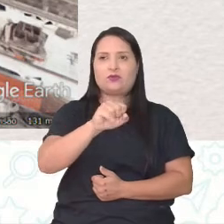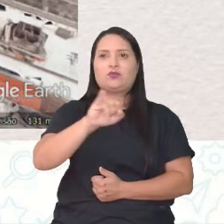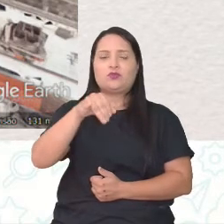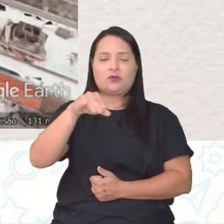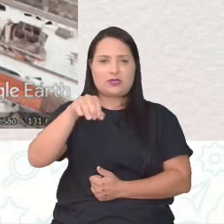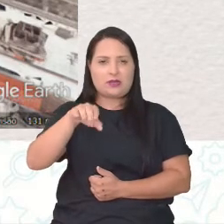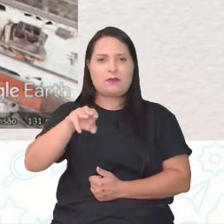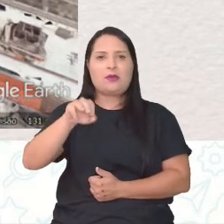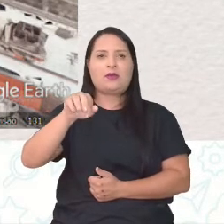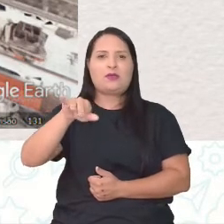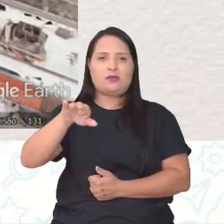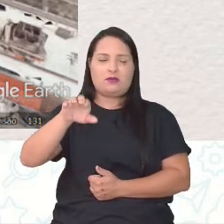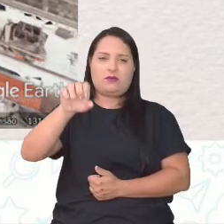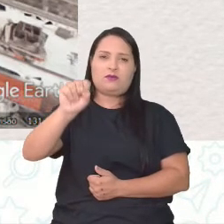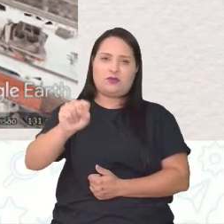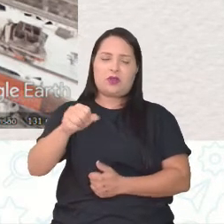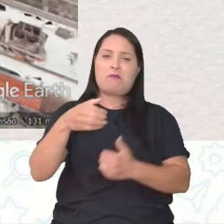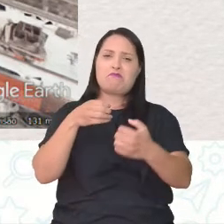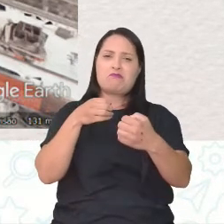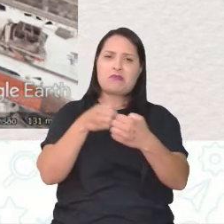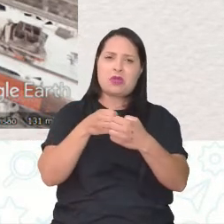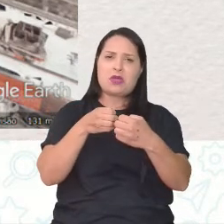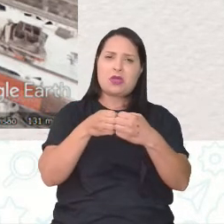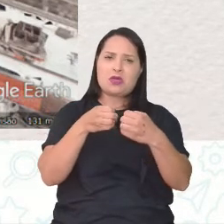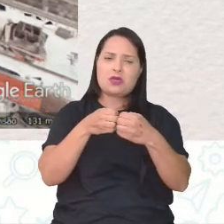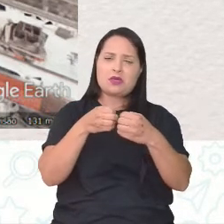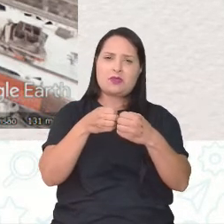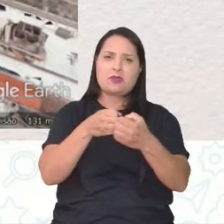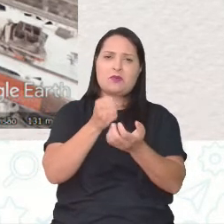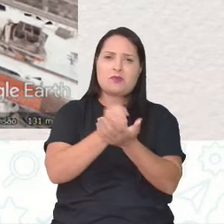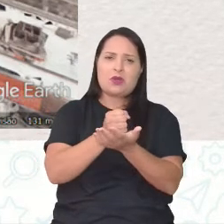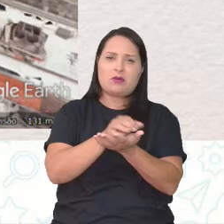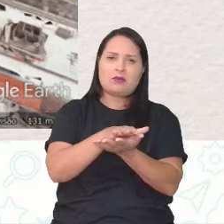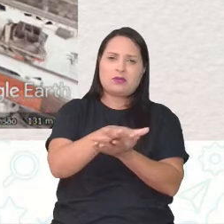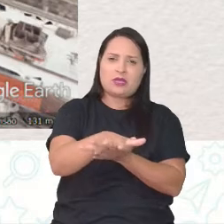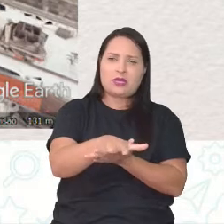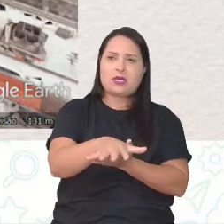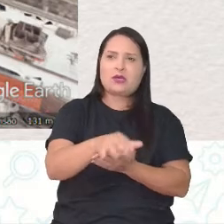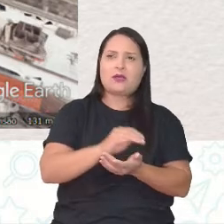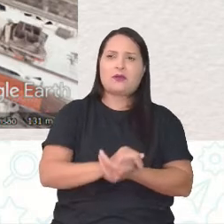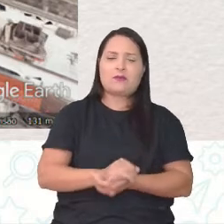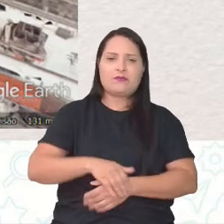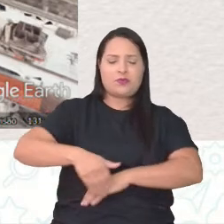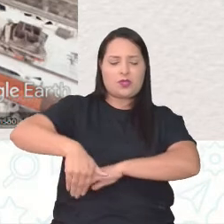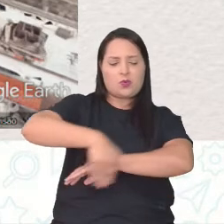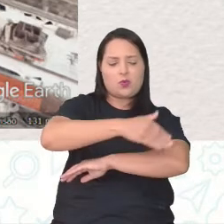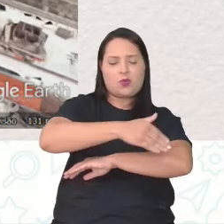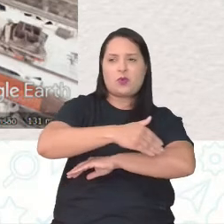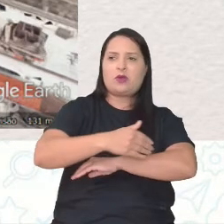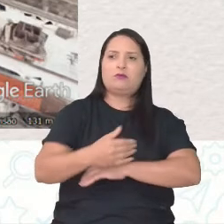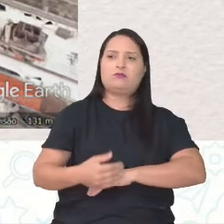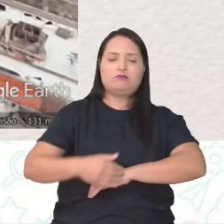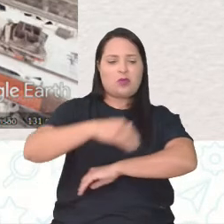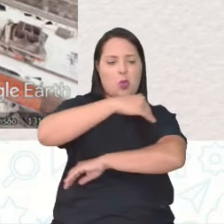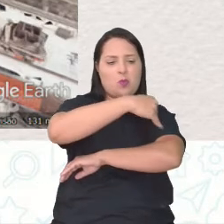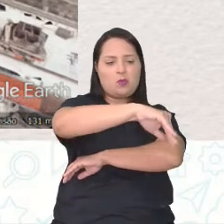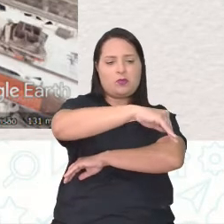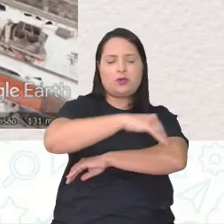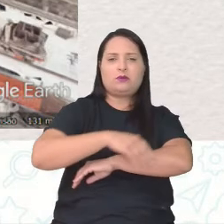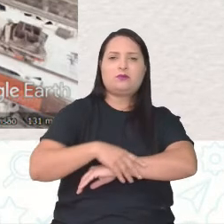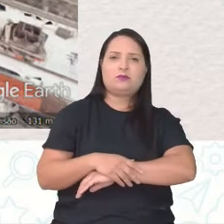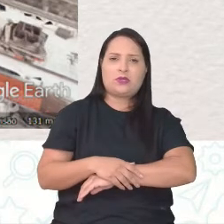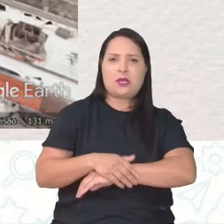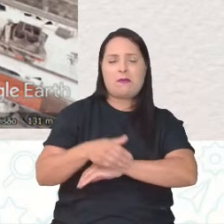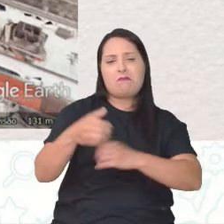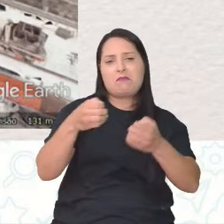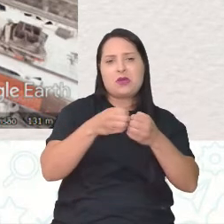fato, ao Marco Zero. Então, bem paralelas, né? Rua da Guia, Rua Domingos José Martins e a Rua do